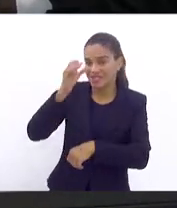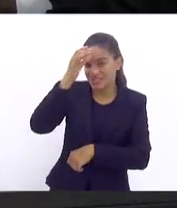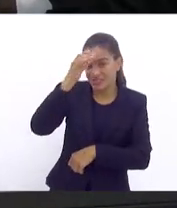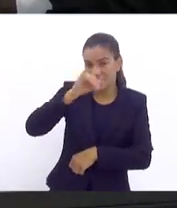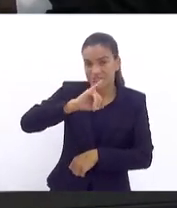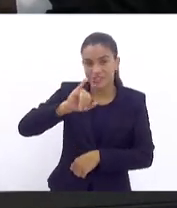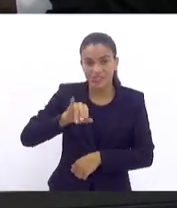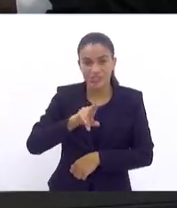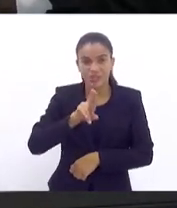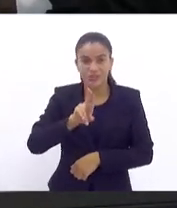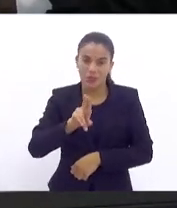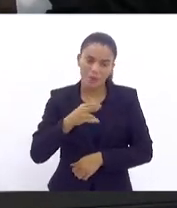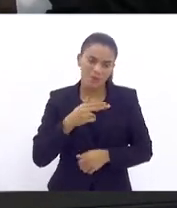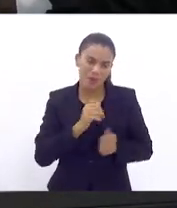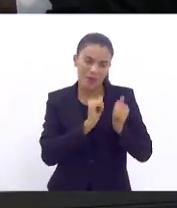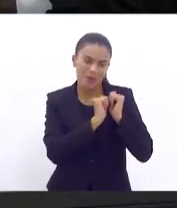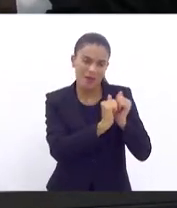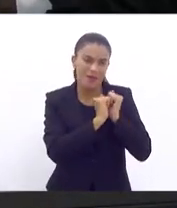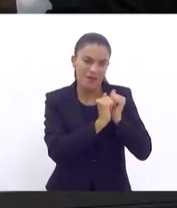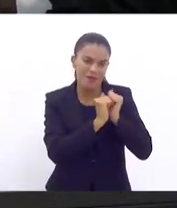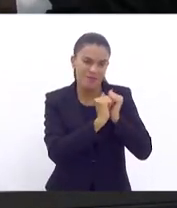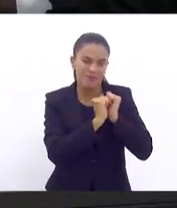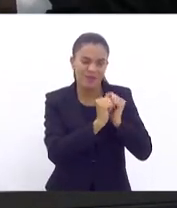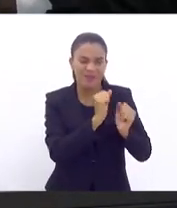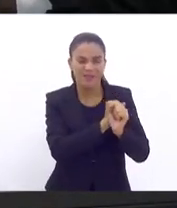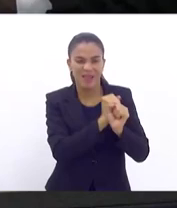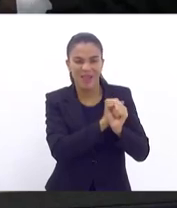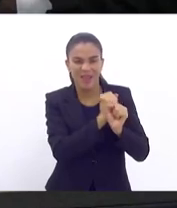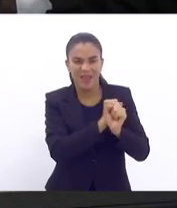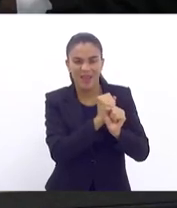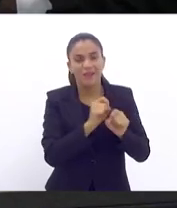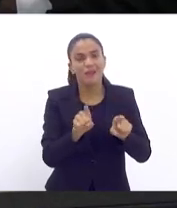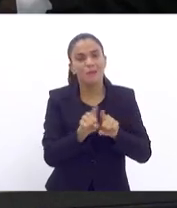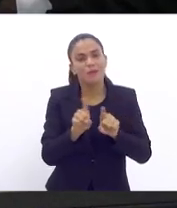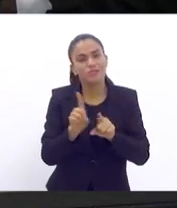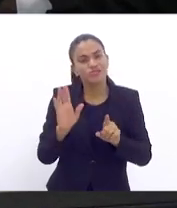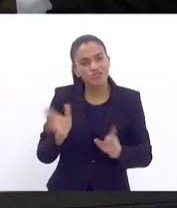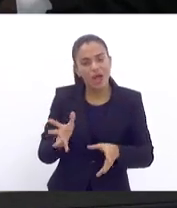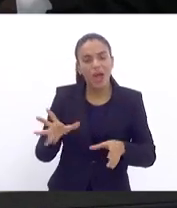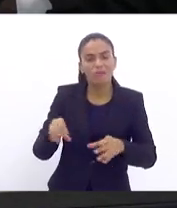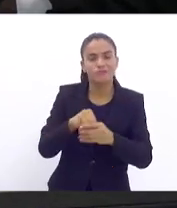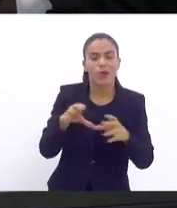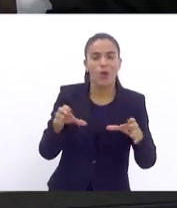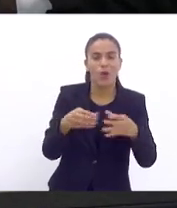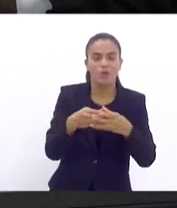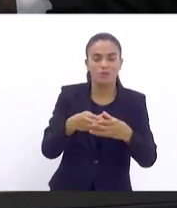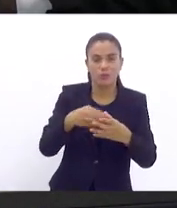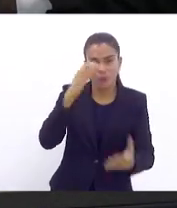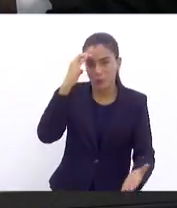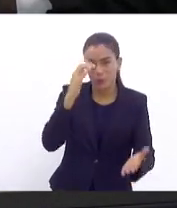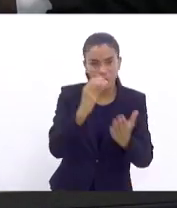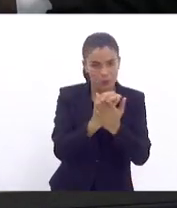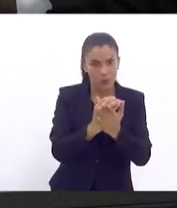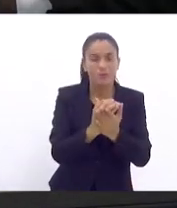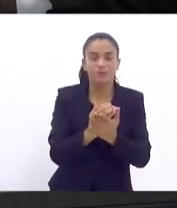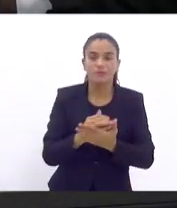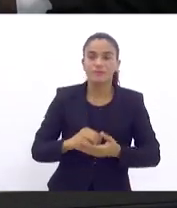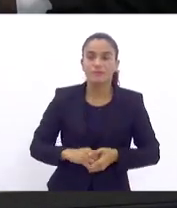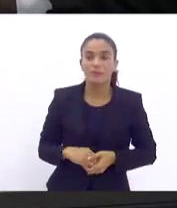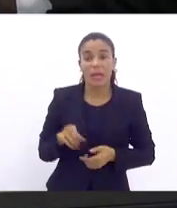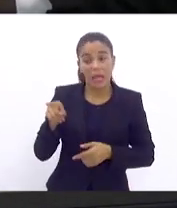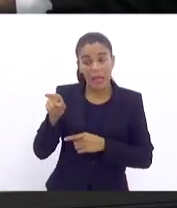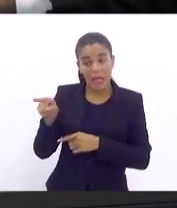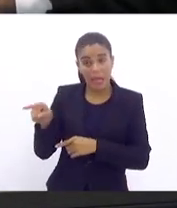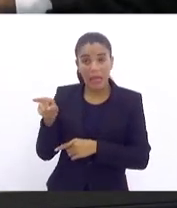né que a minha companheira de longa data já teve na comissão do compras também como vossa excelência é fã da comissão E